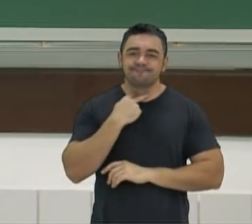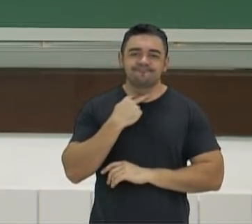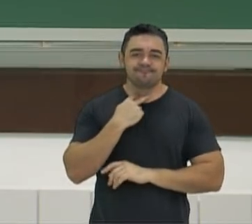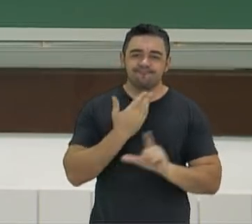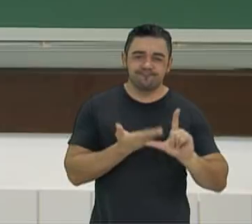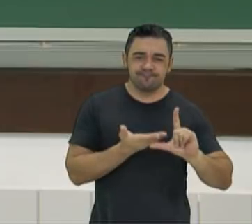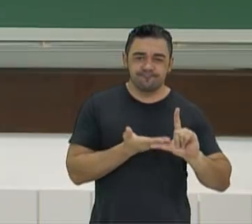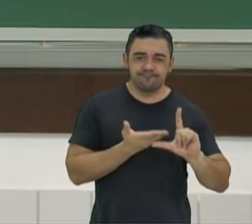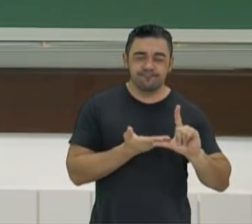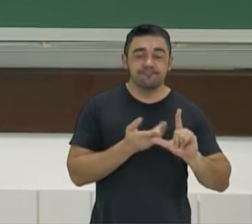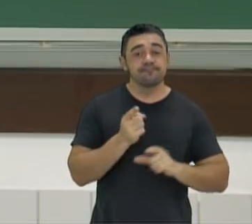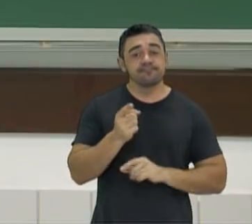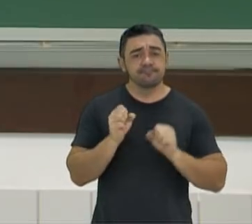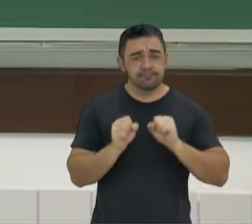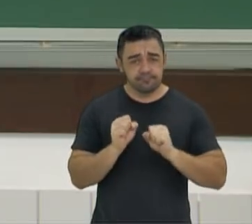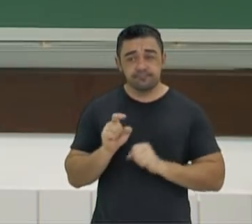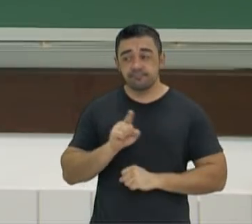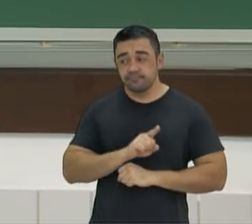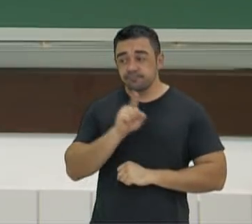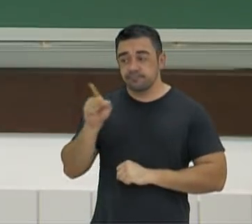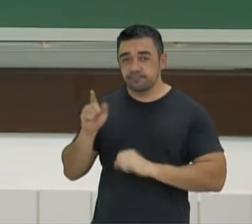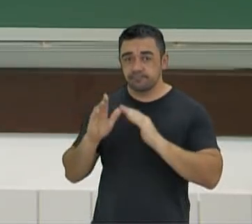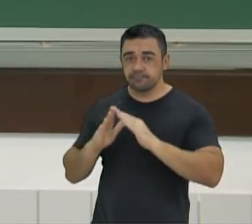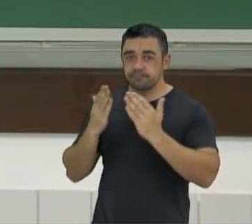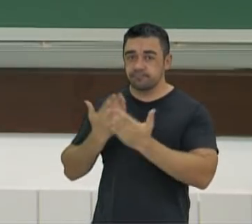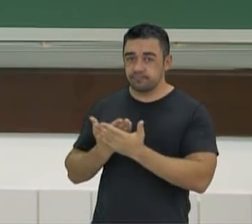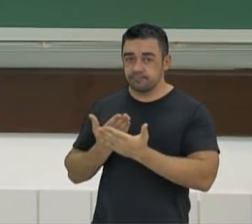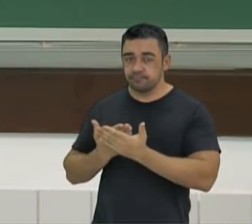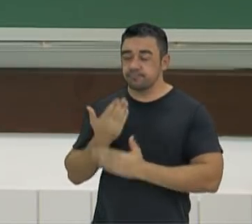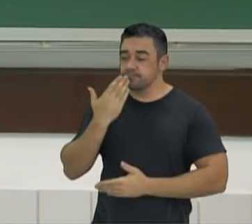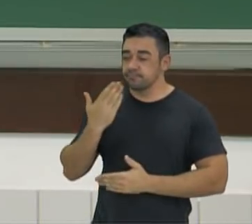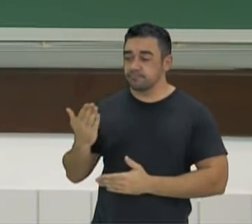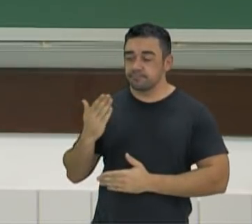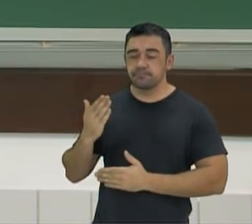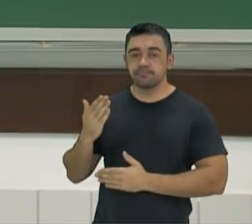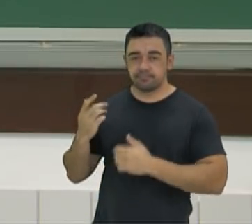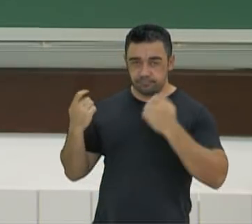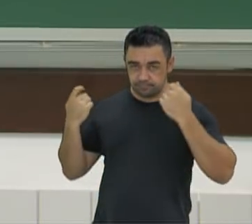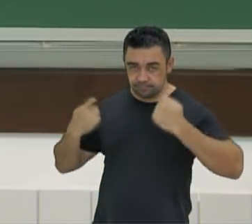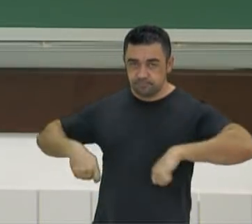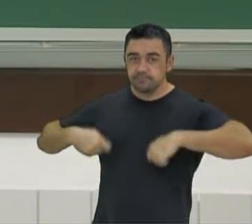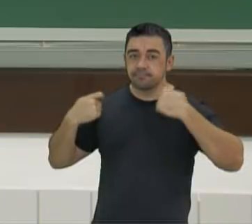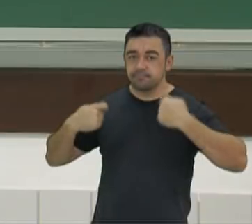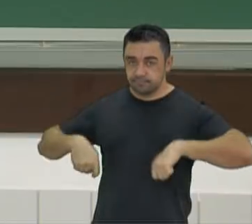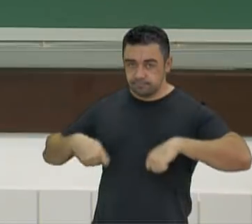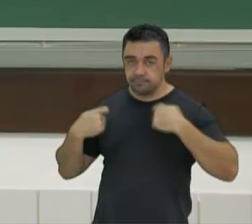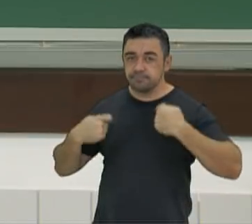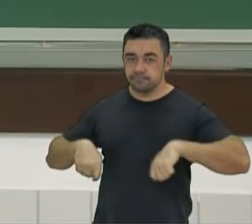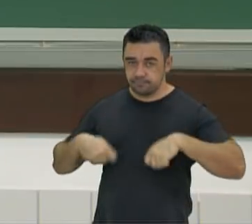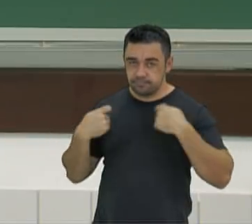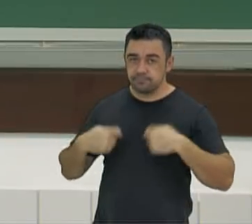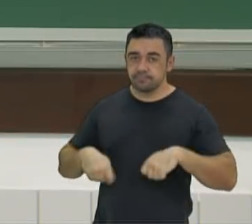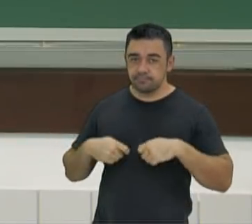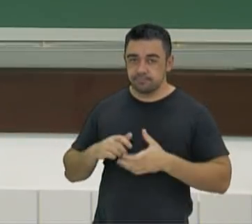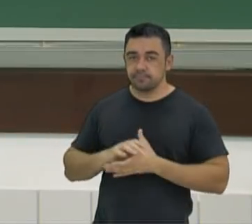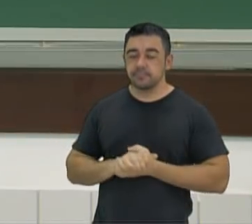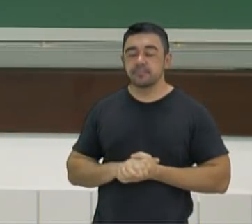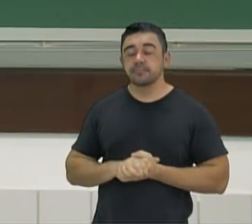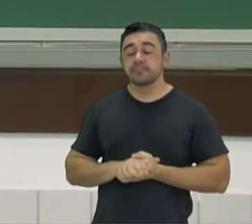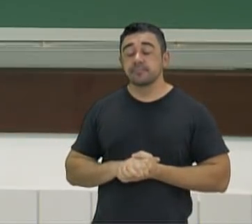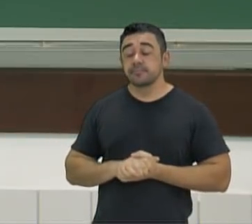atividades pelo Classroom, precisa pegar a atividade aonde? Precisa, né? A professora está meio que com trava-língua,